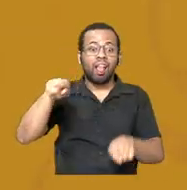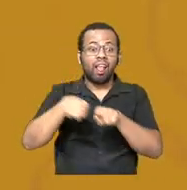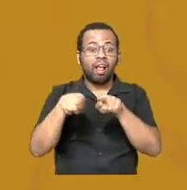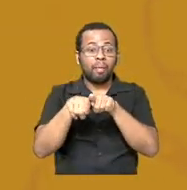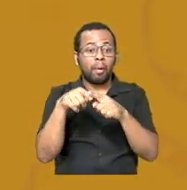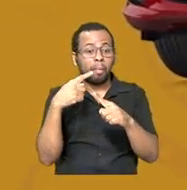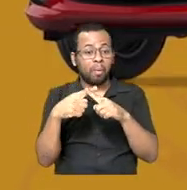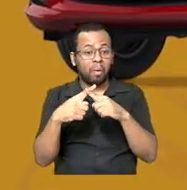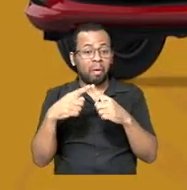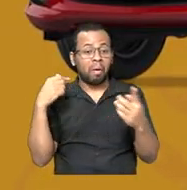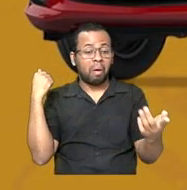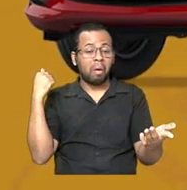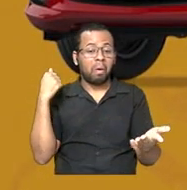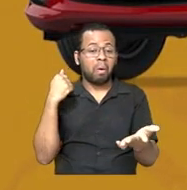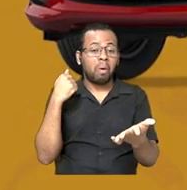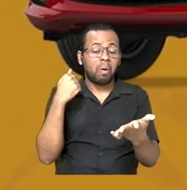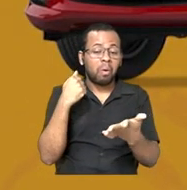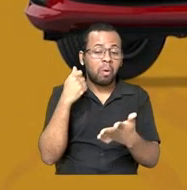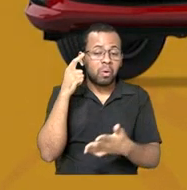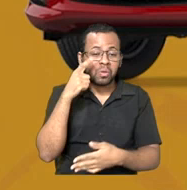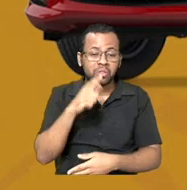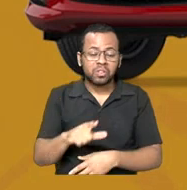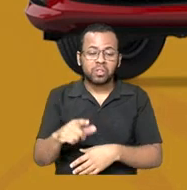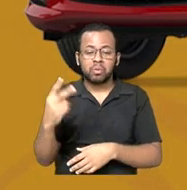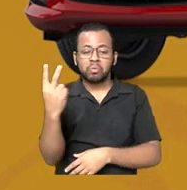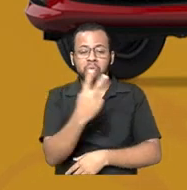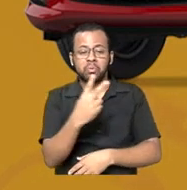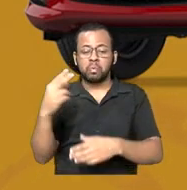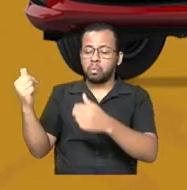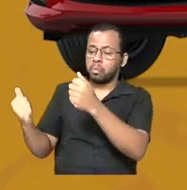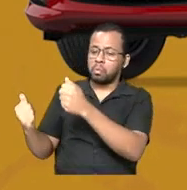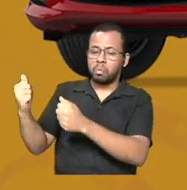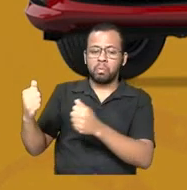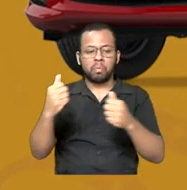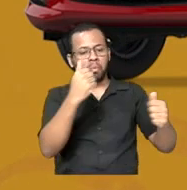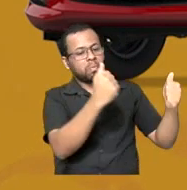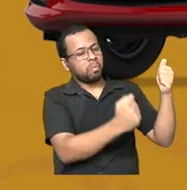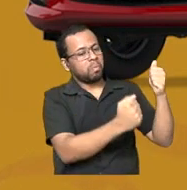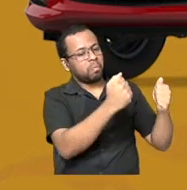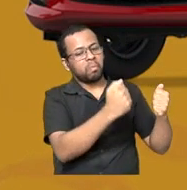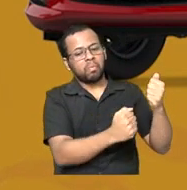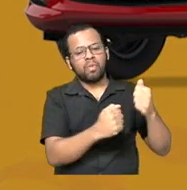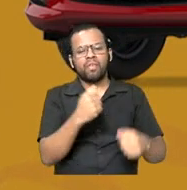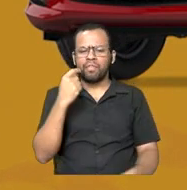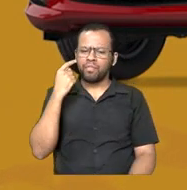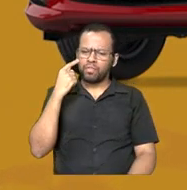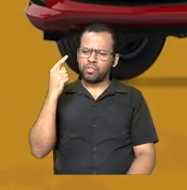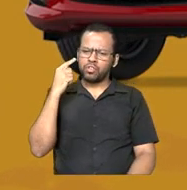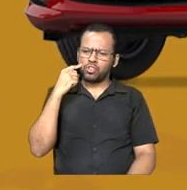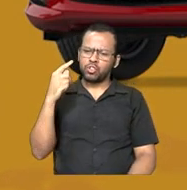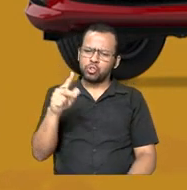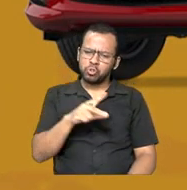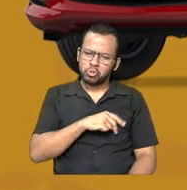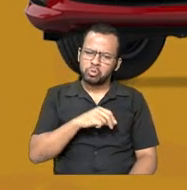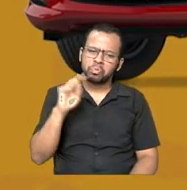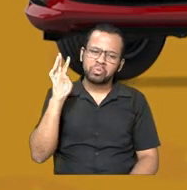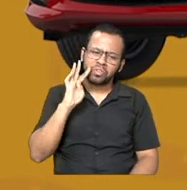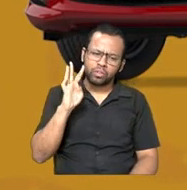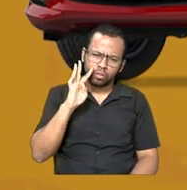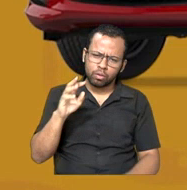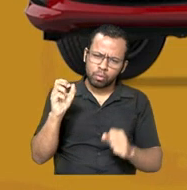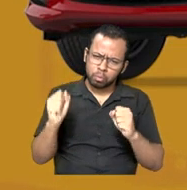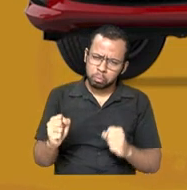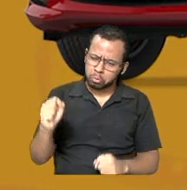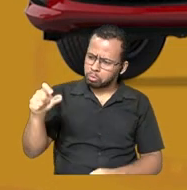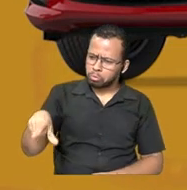ela levou dois carrões o Onix Sedan e o Fiat Mobi Rogerinho que coisa boa Então